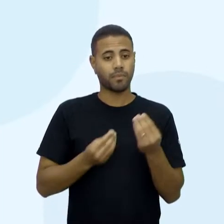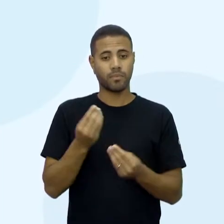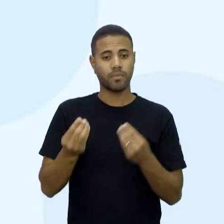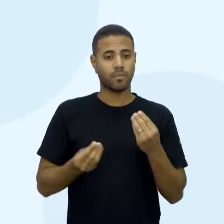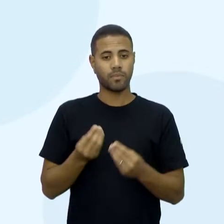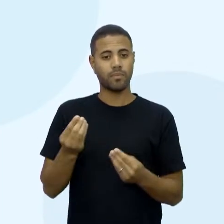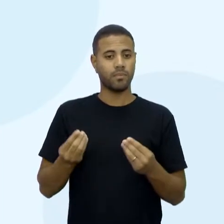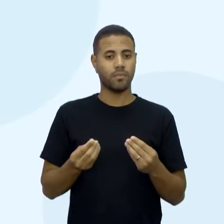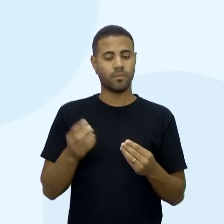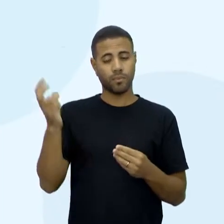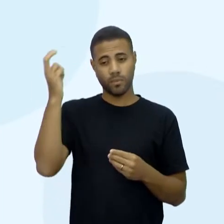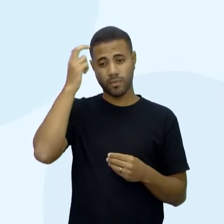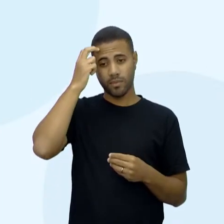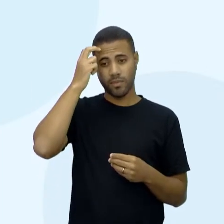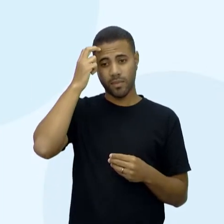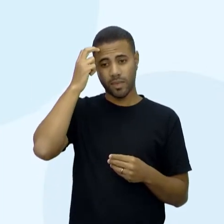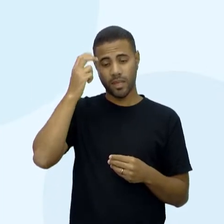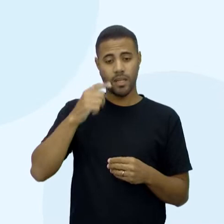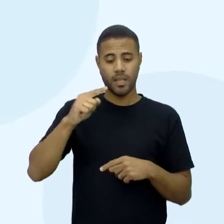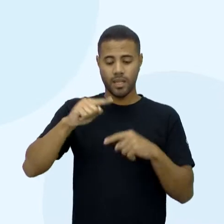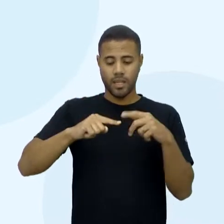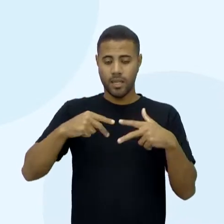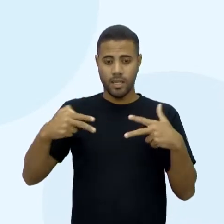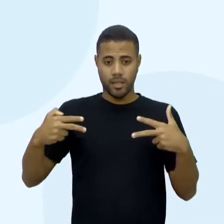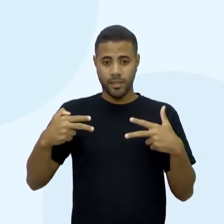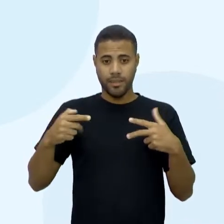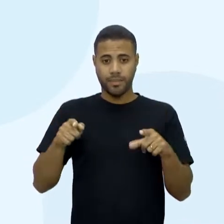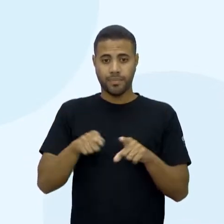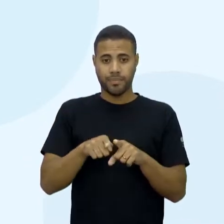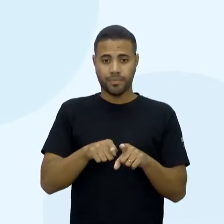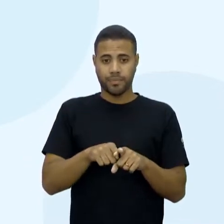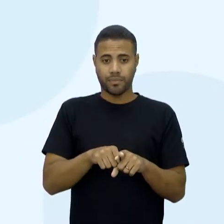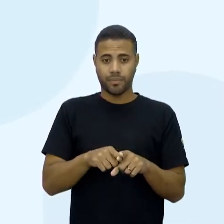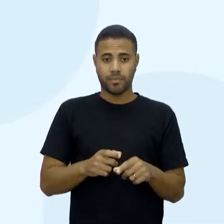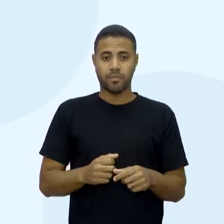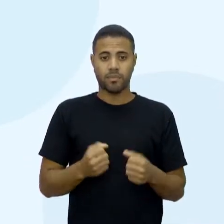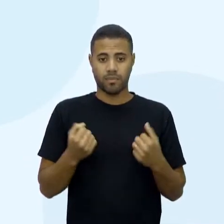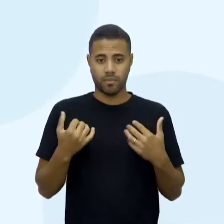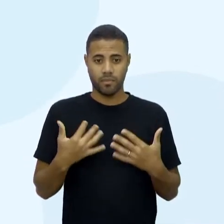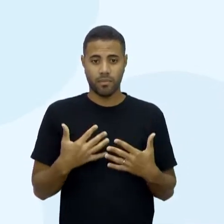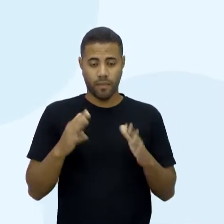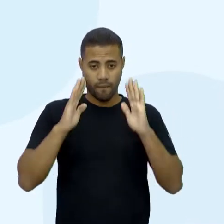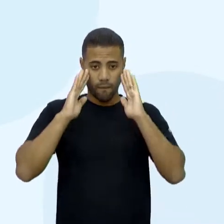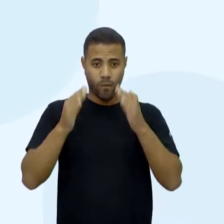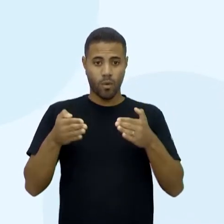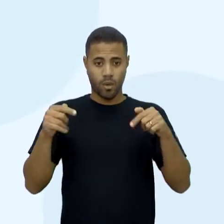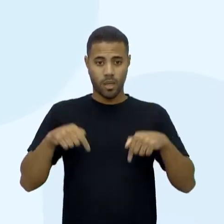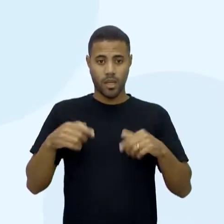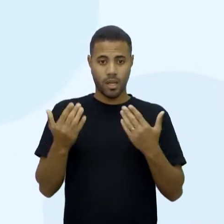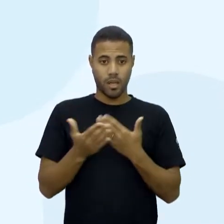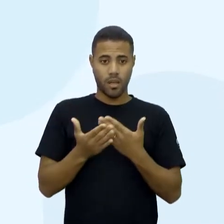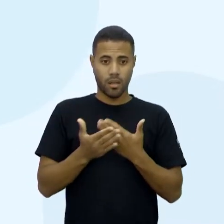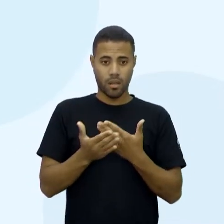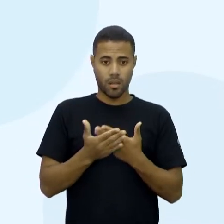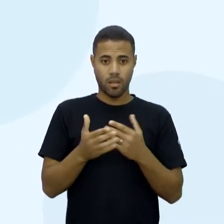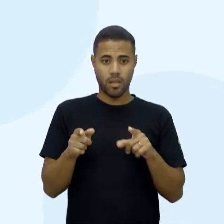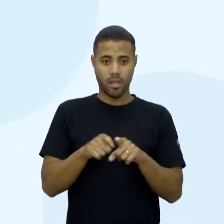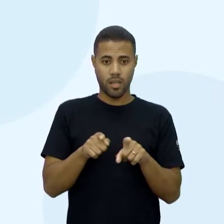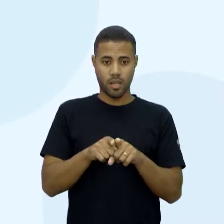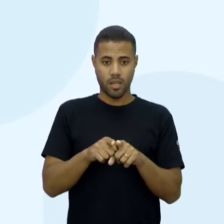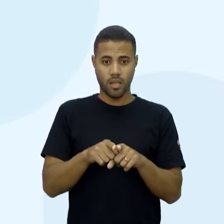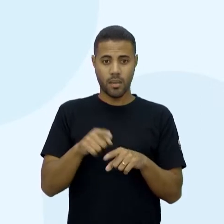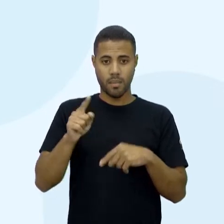o patrimônio cultural, material ou tangível, né? Que o foco nessa aula hoje é o